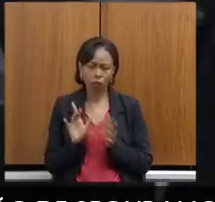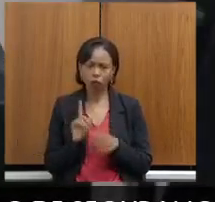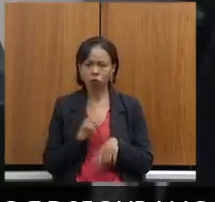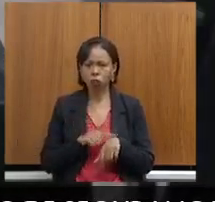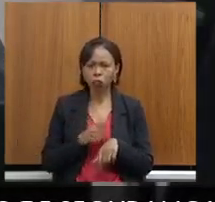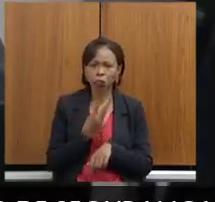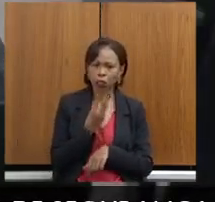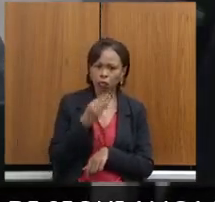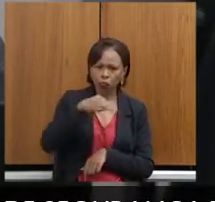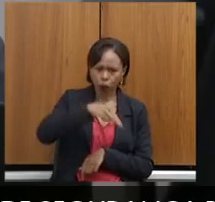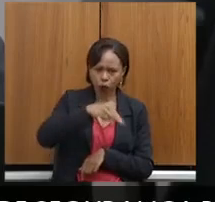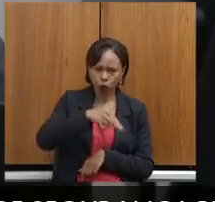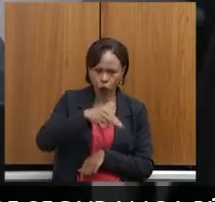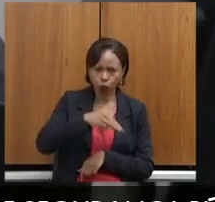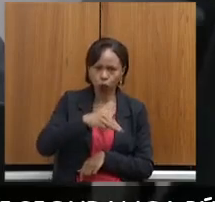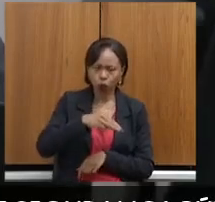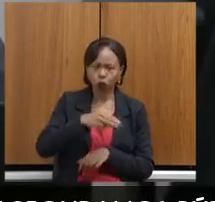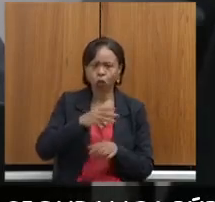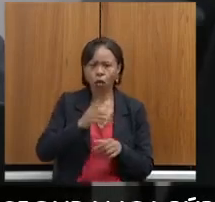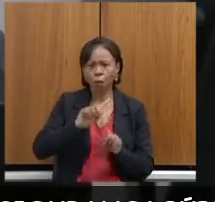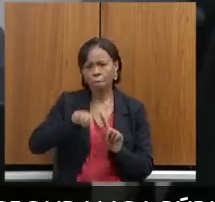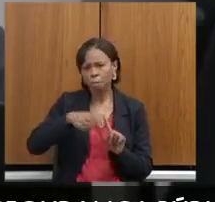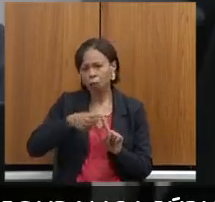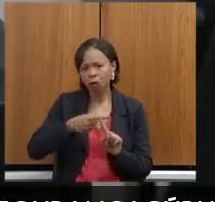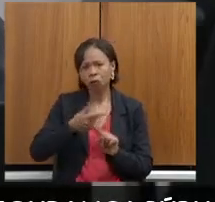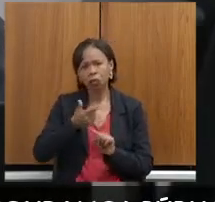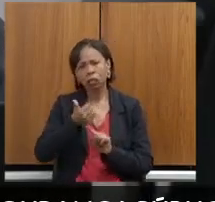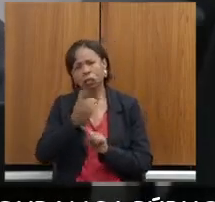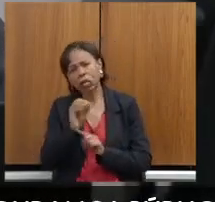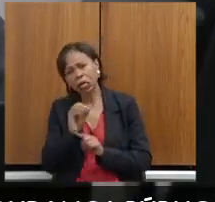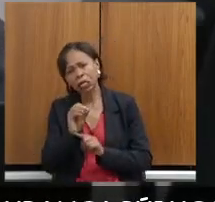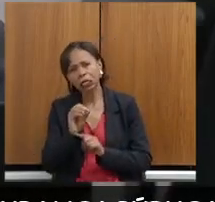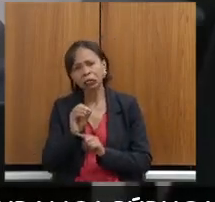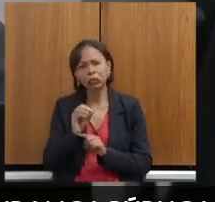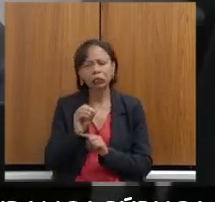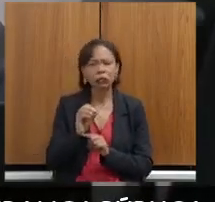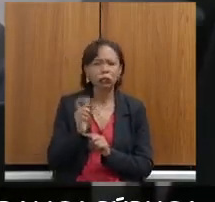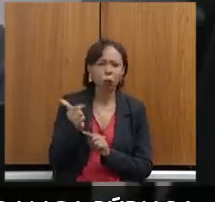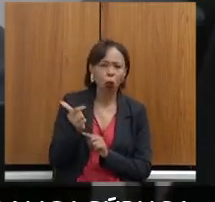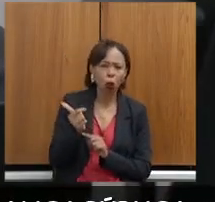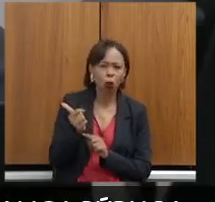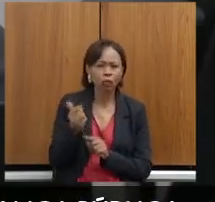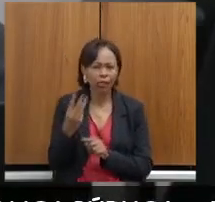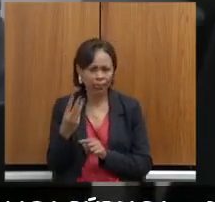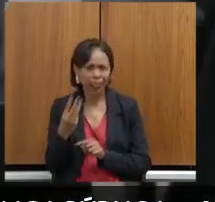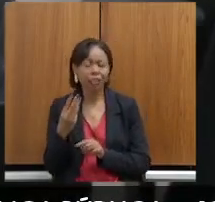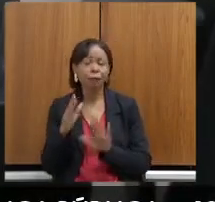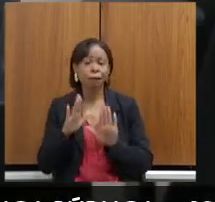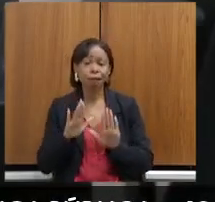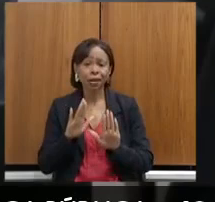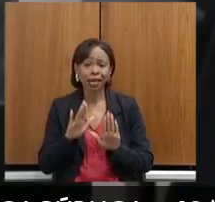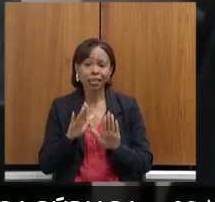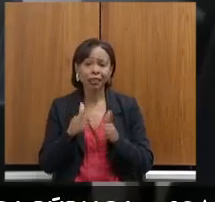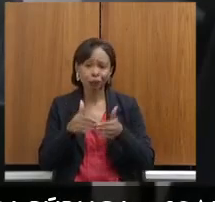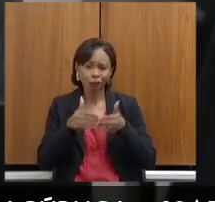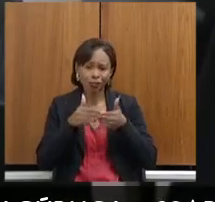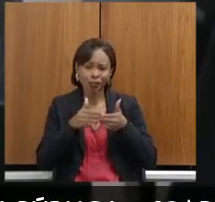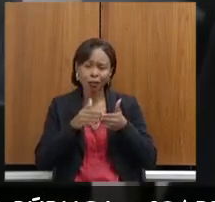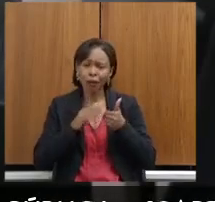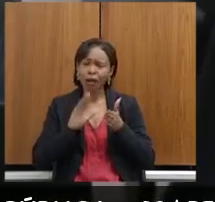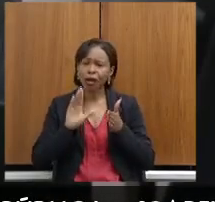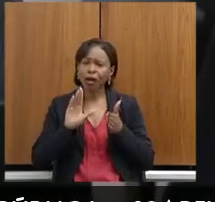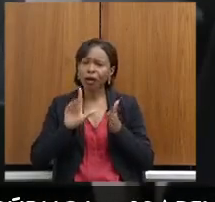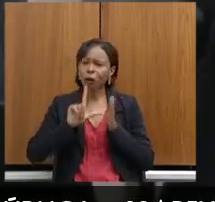prazo de três minutos estendendo para 10 12 e 13 Mas eu vou pedir a compreensão para que não atrase